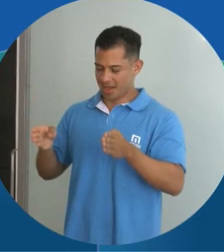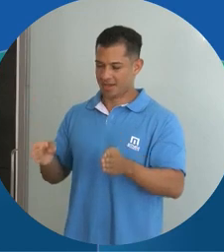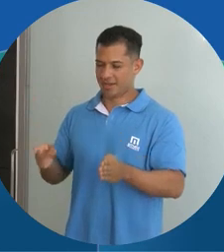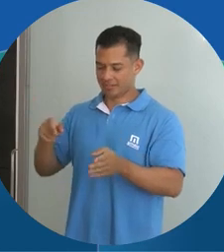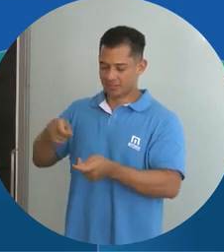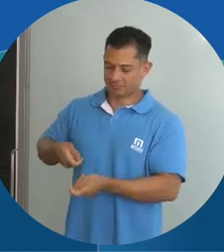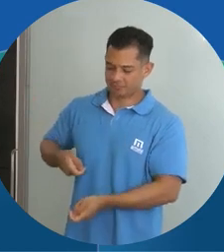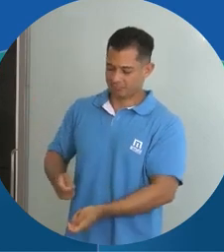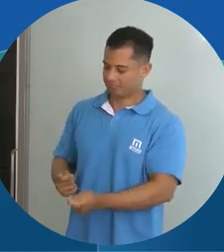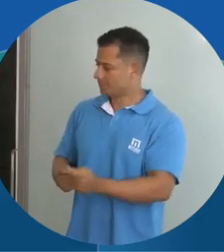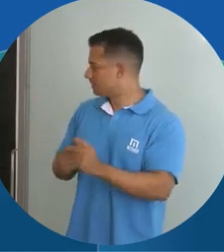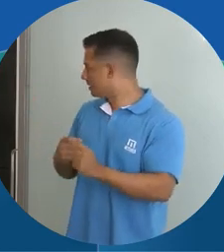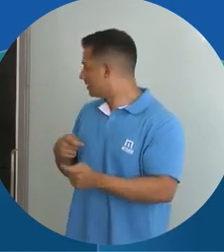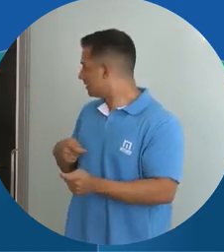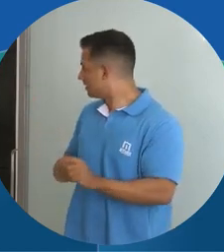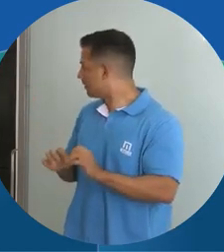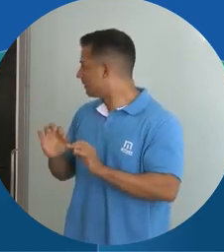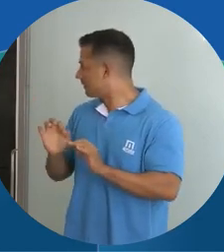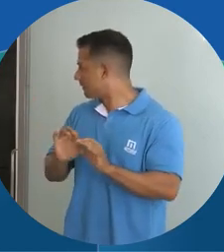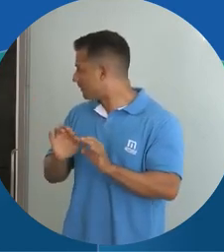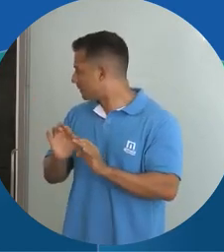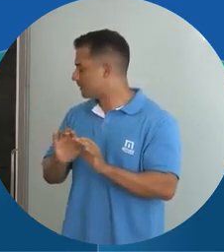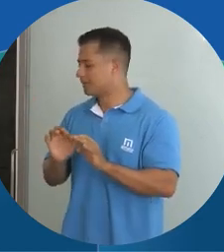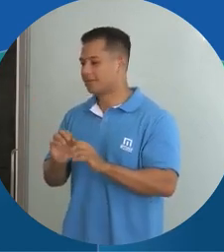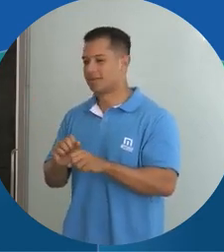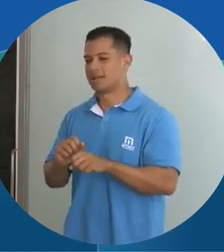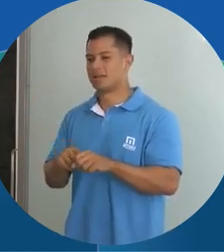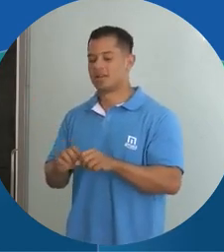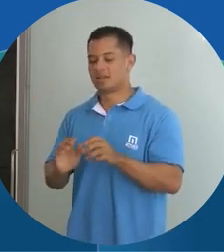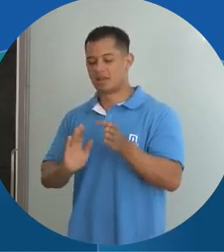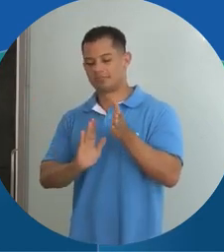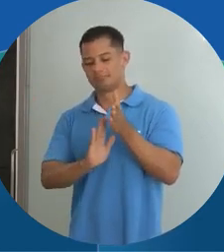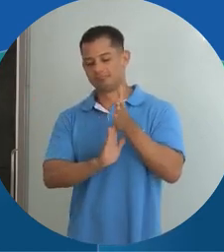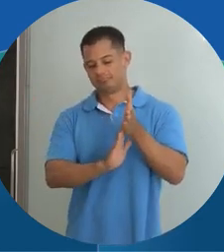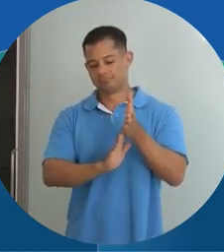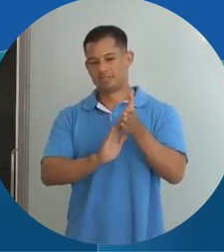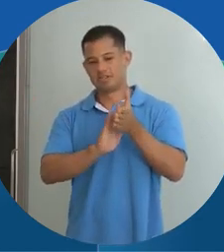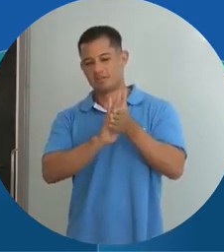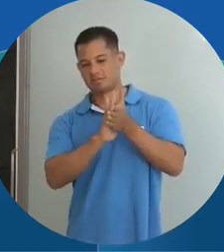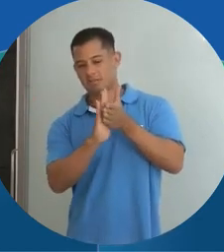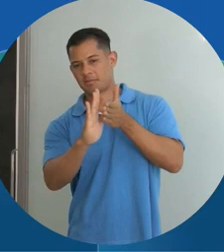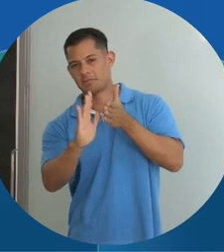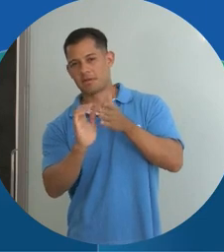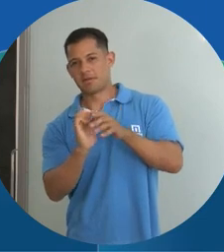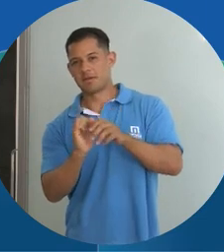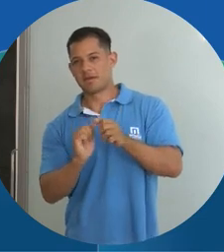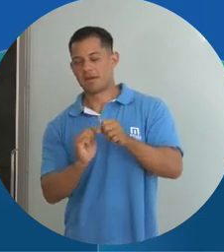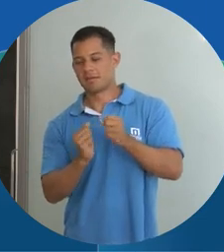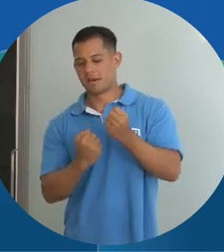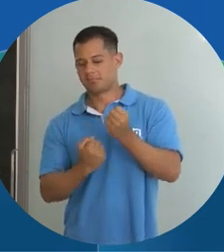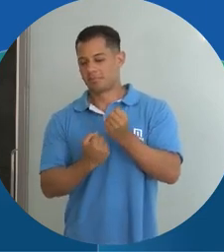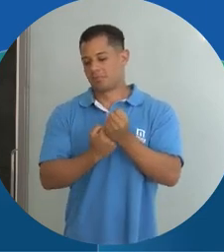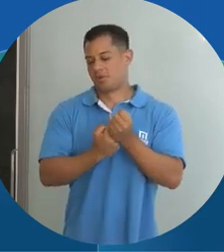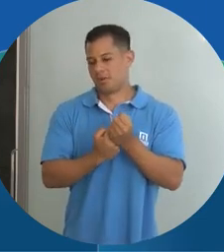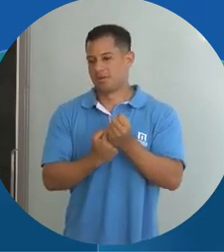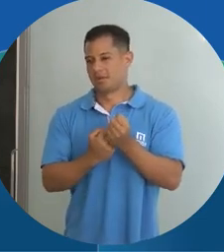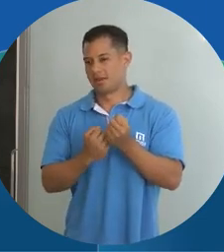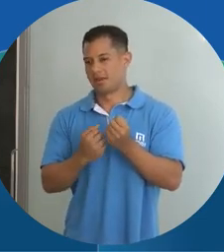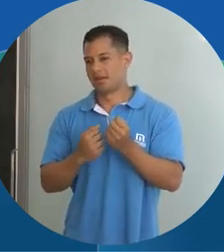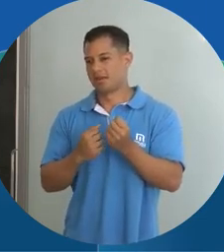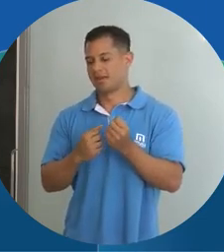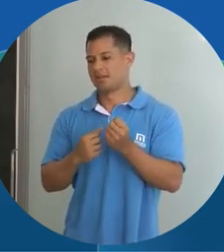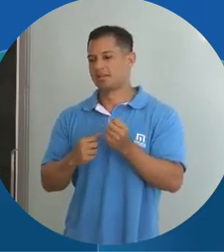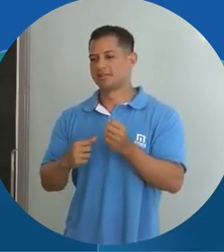as etapas, deixando esperas de armação, né, para as etapas complementares